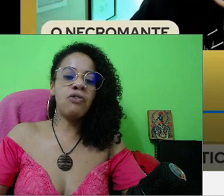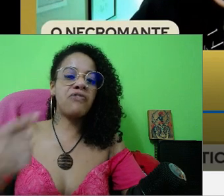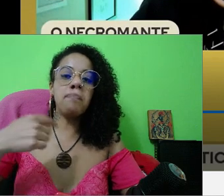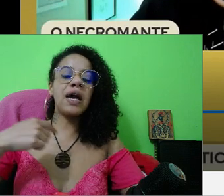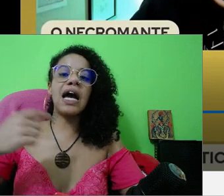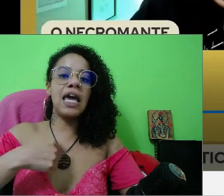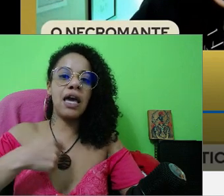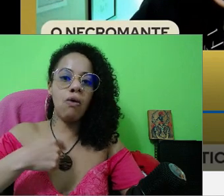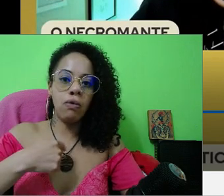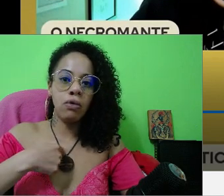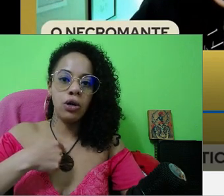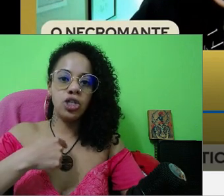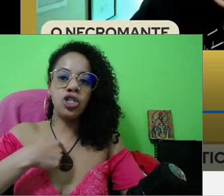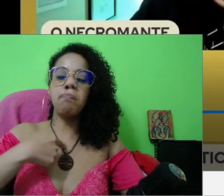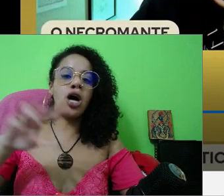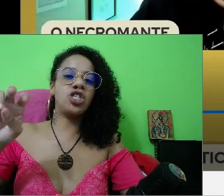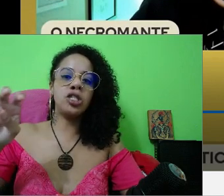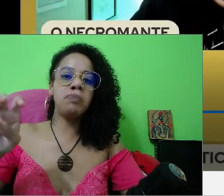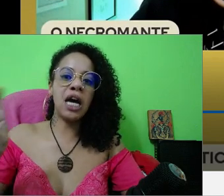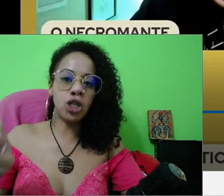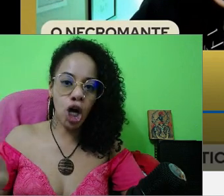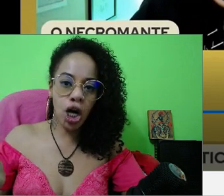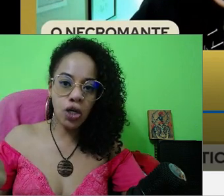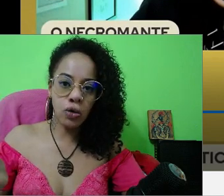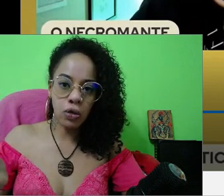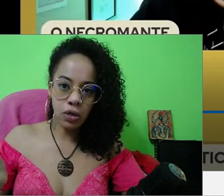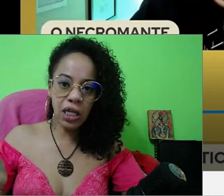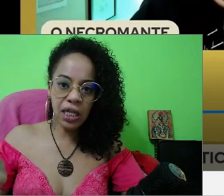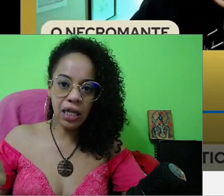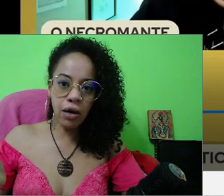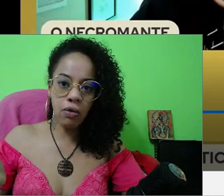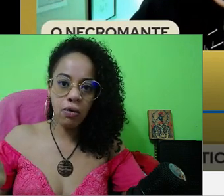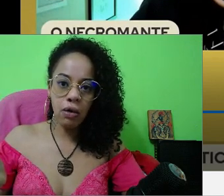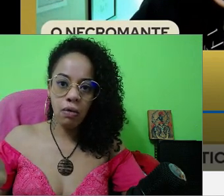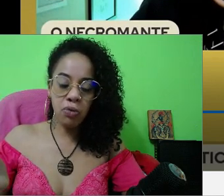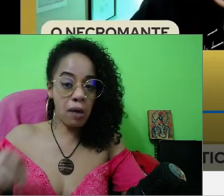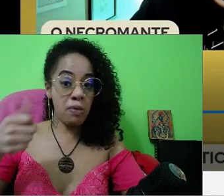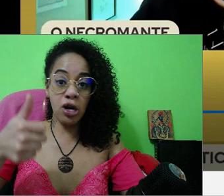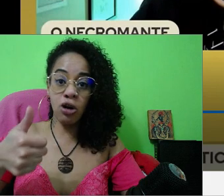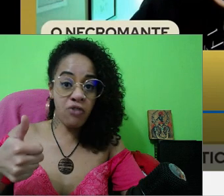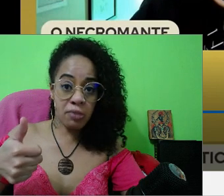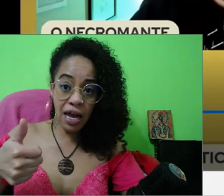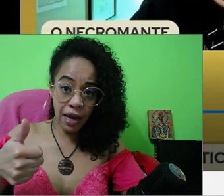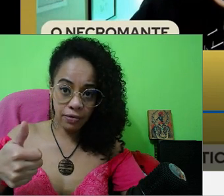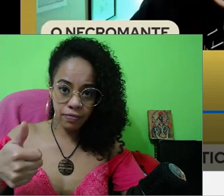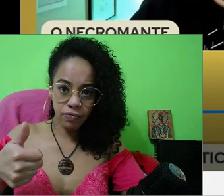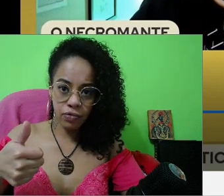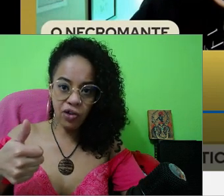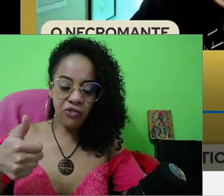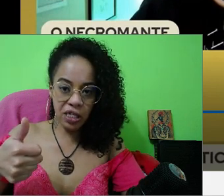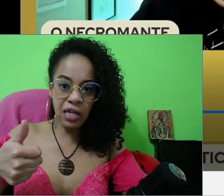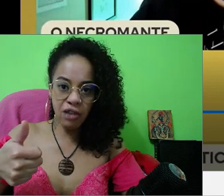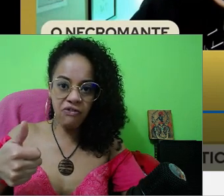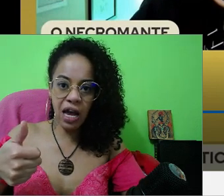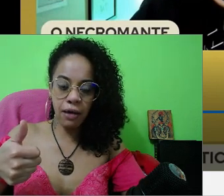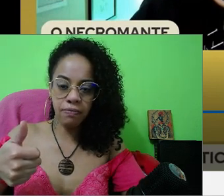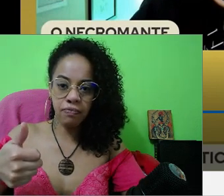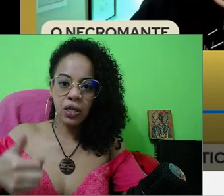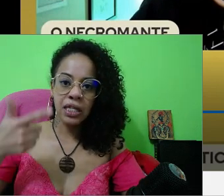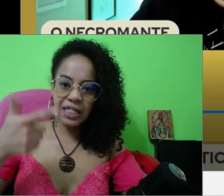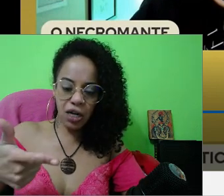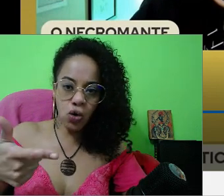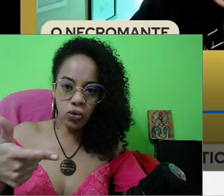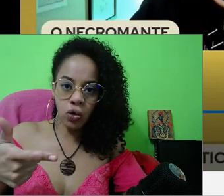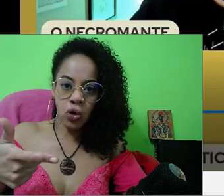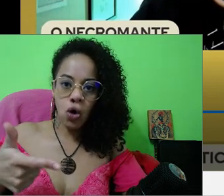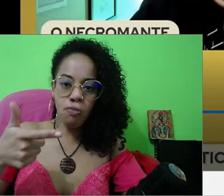não vem pegar eu de bode expiatório entendeu porque primeiro eu não vou me calar se eu for irritado eu vou falar